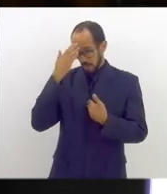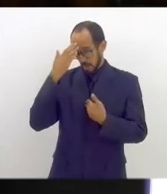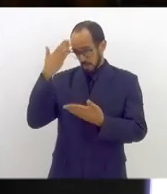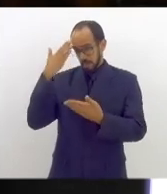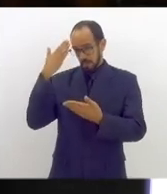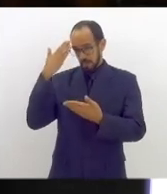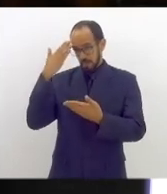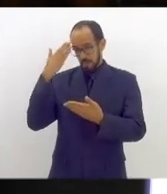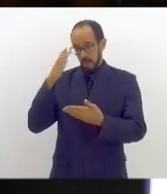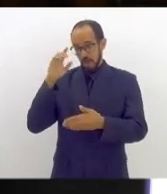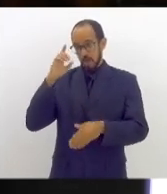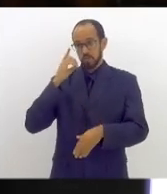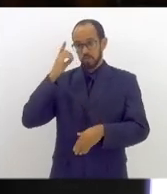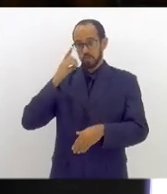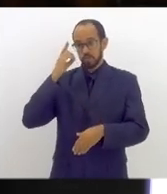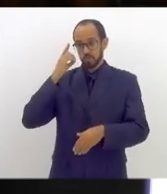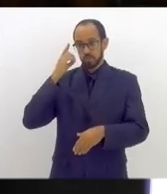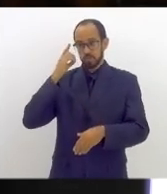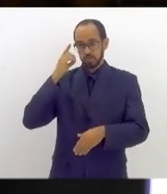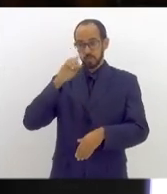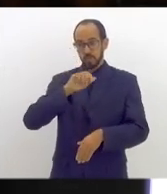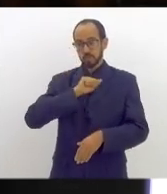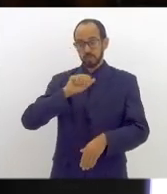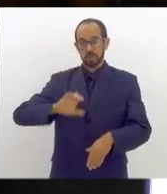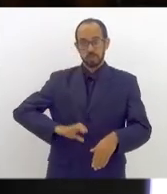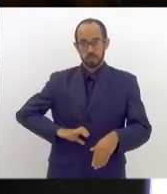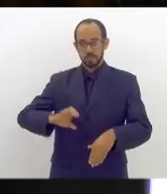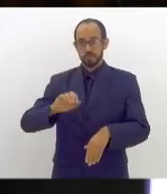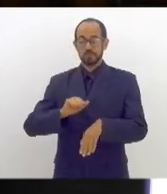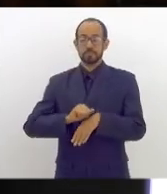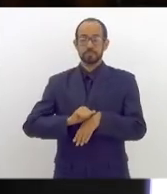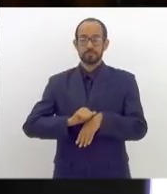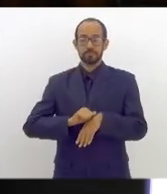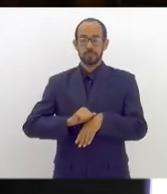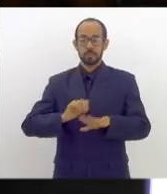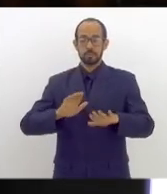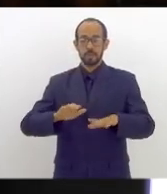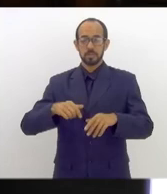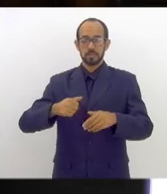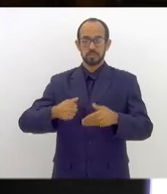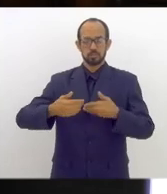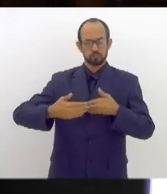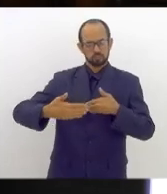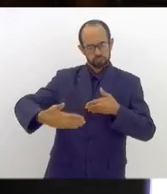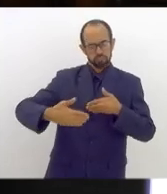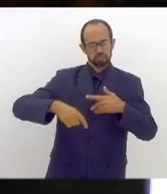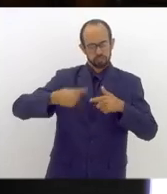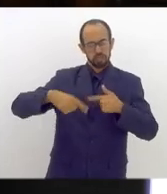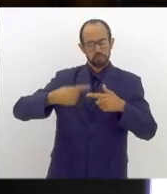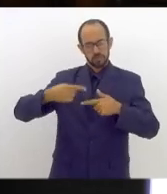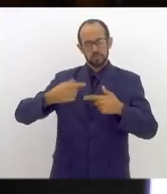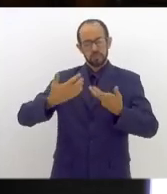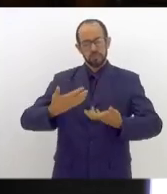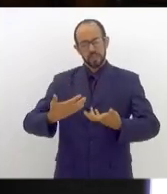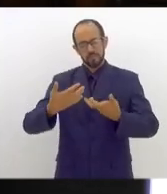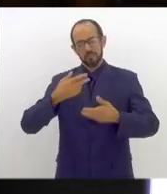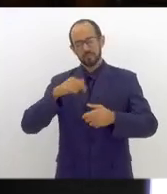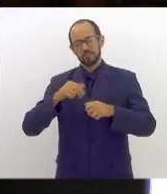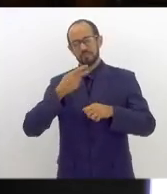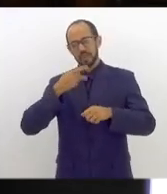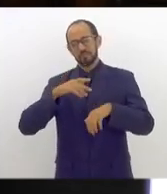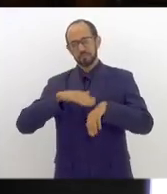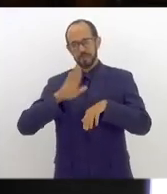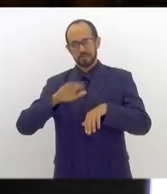ao Doutor André mas isso no curso da minha fala devo fazer outras ponderações a respeito queria